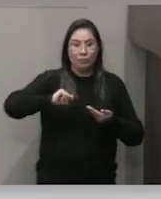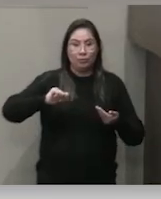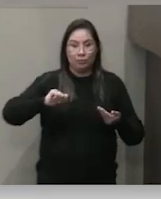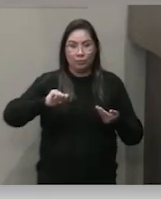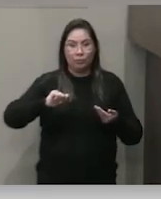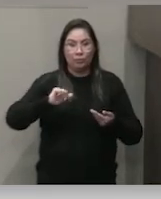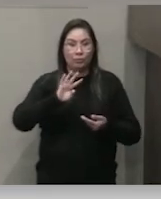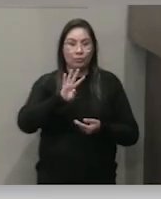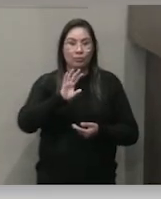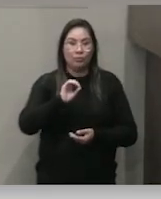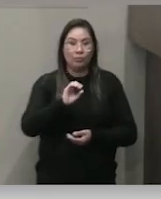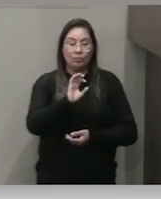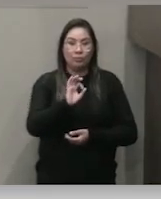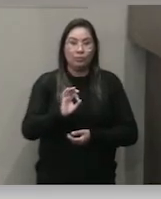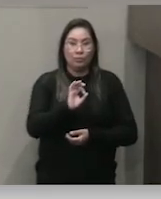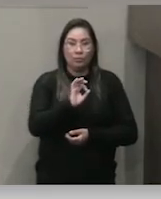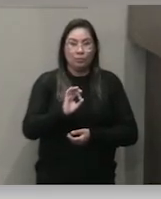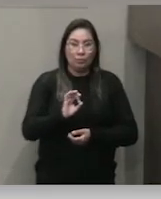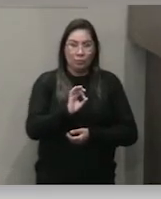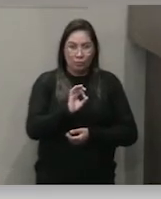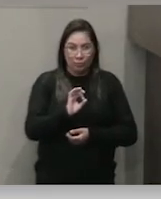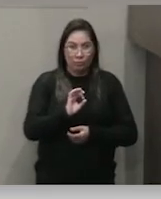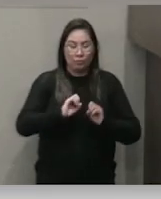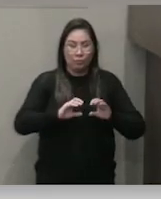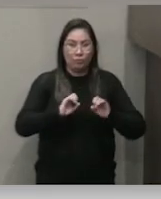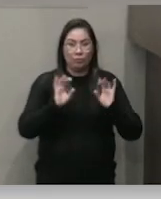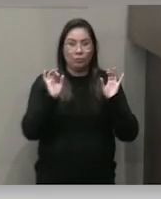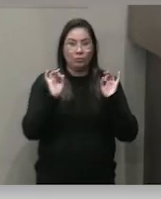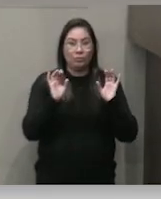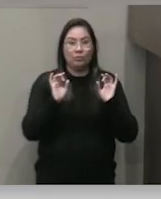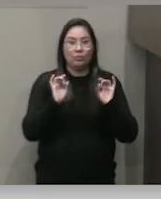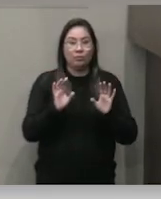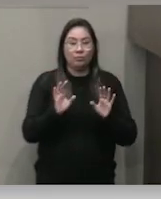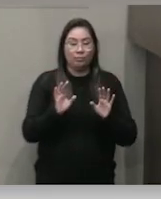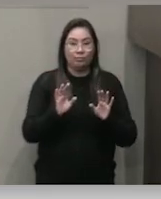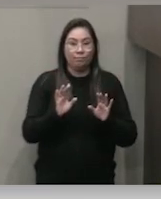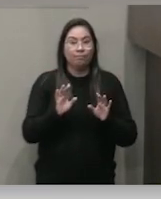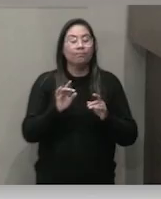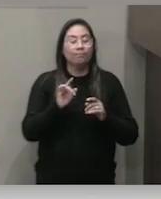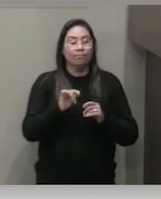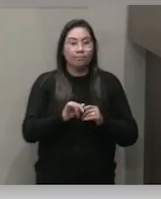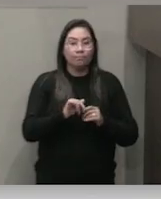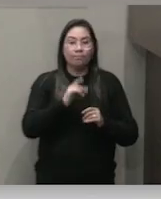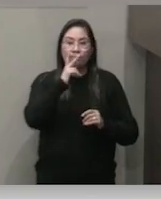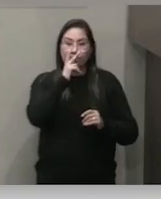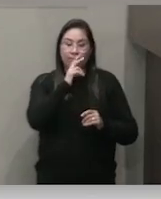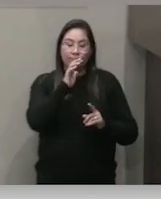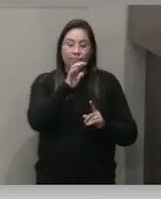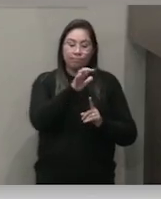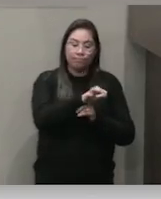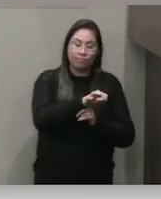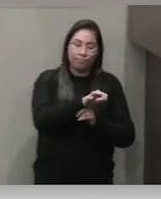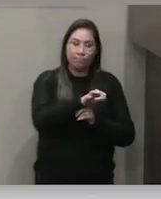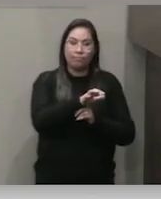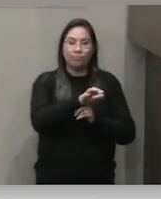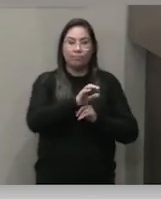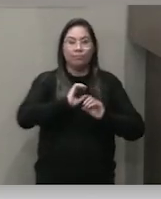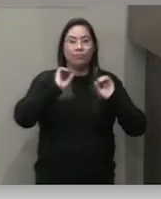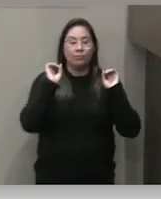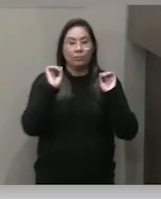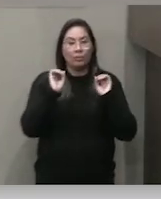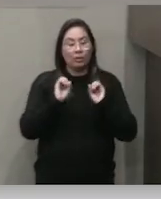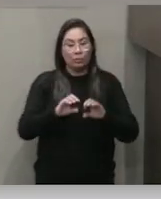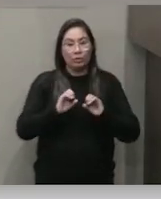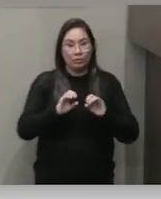os 40% da educação especial é um ataque à educação inclusiva. É um ataque